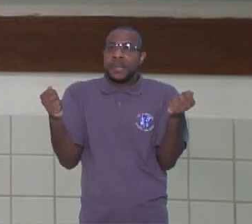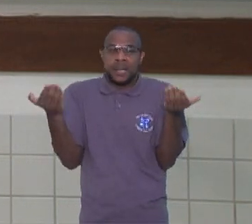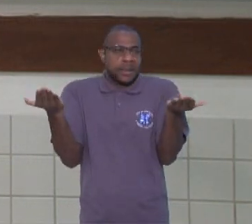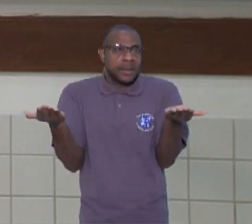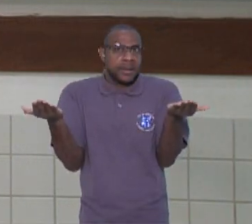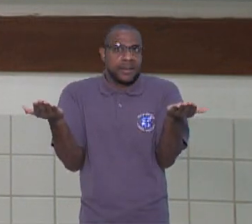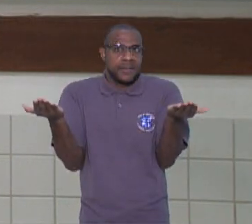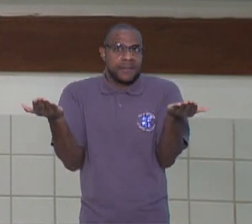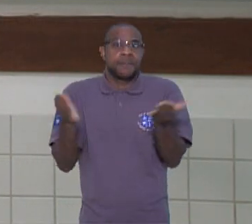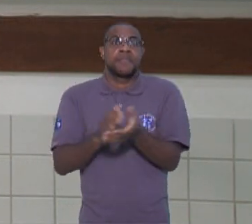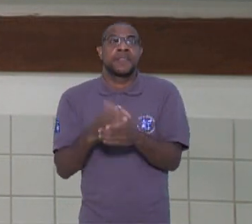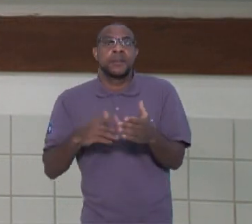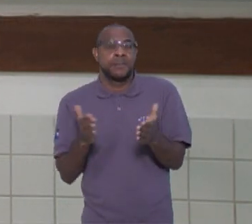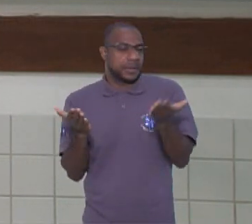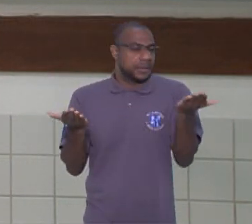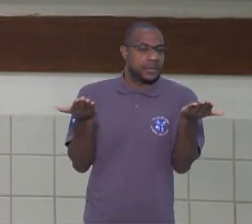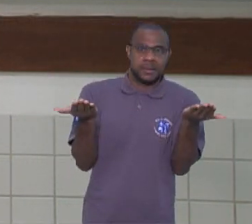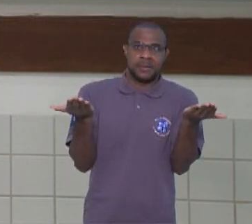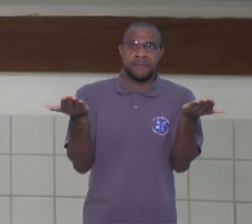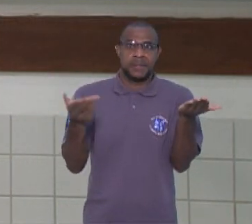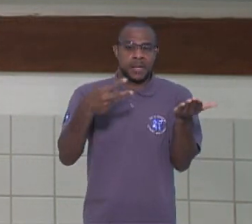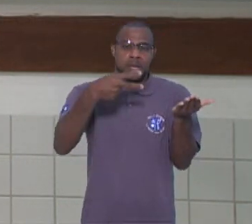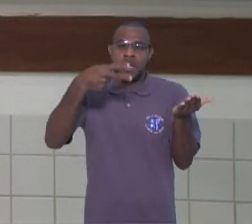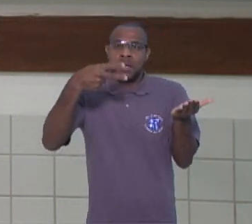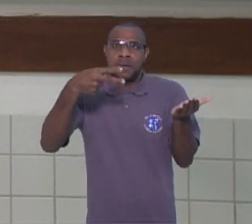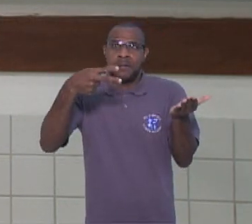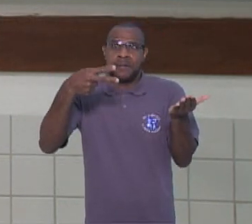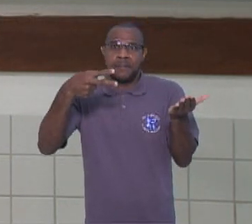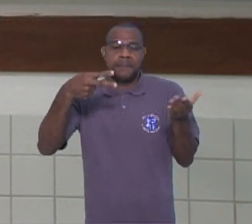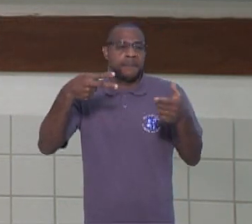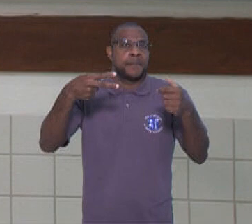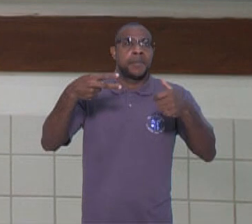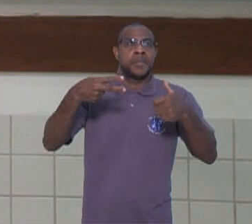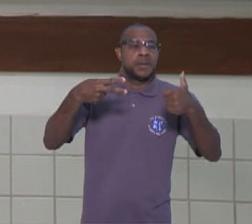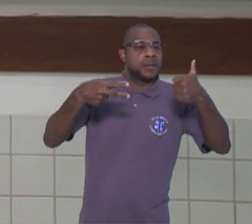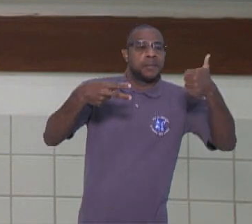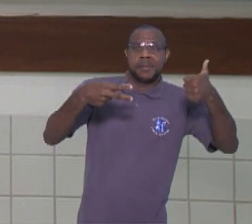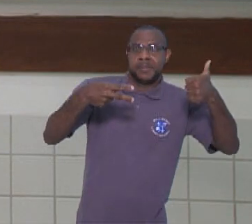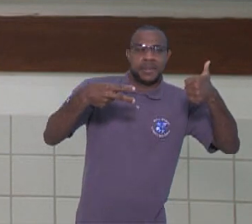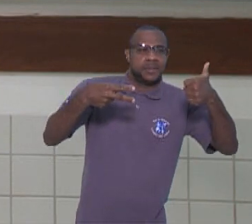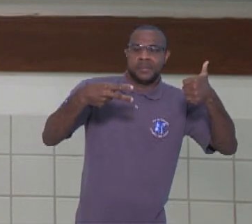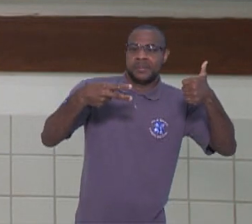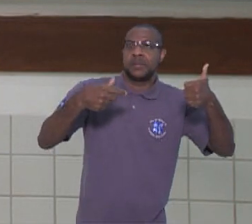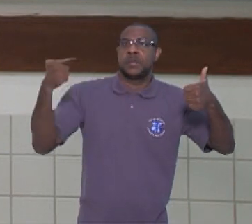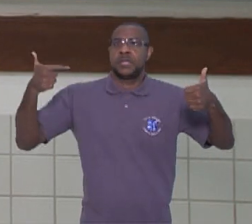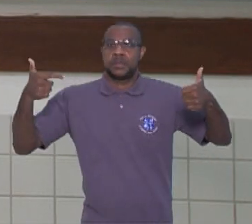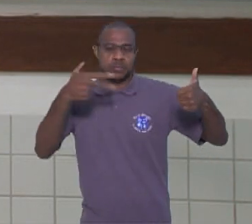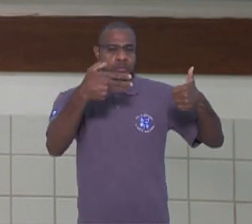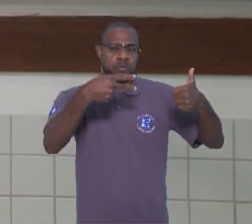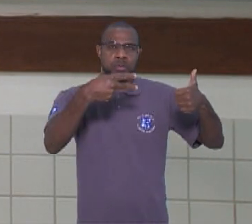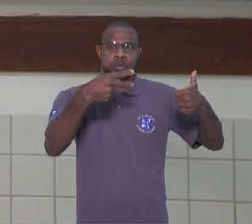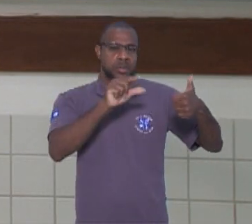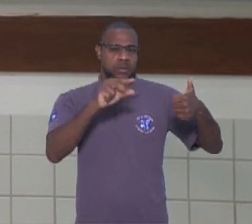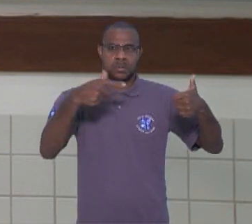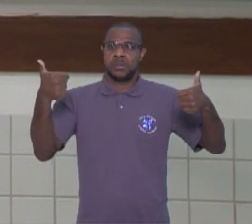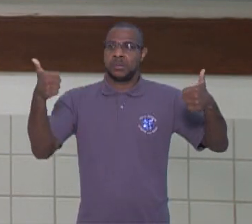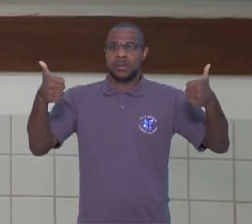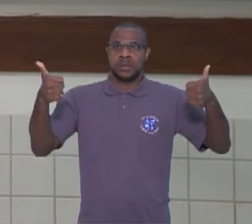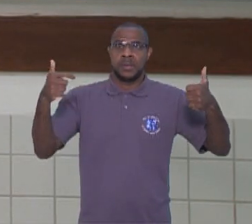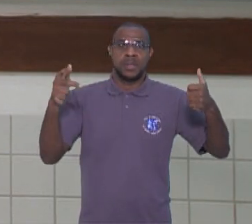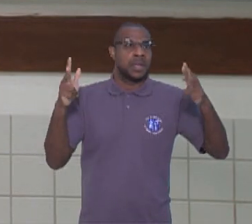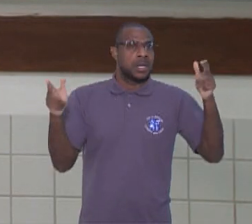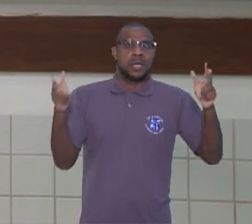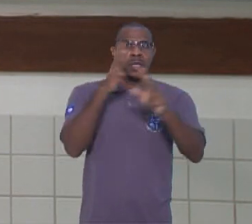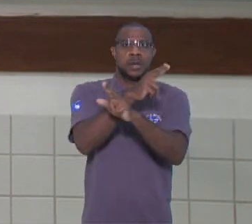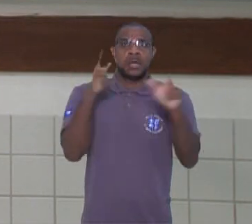membro. O que tem do outro lado, depois do sinal de igual, segundo membro. O que tem aqui, tem que ser igual aqui. É o equilíbrio. E quando eu